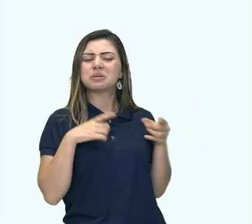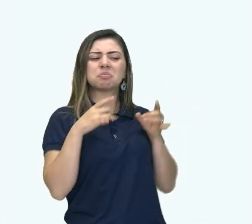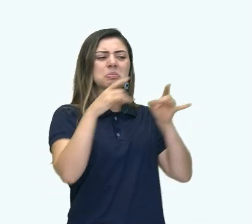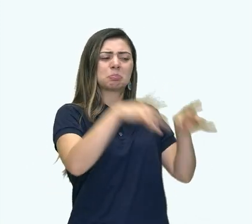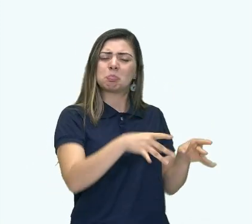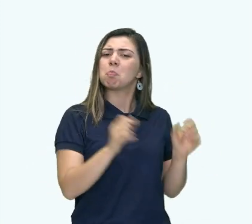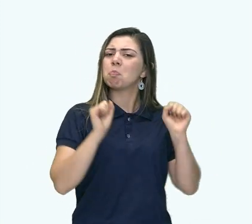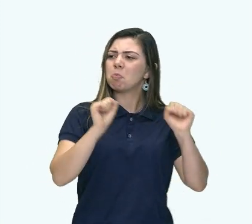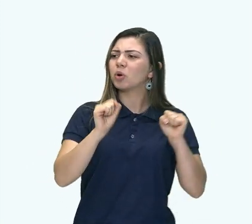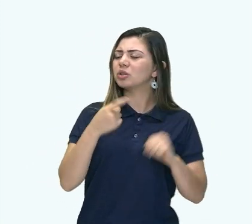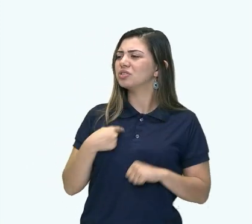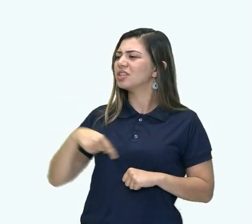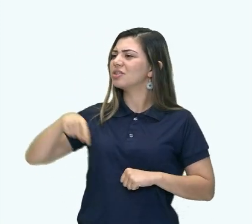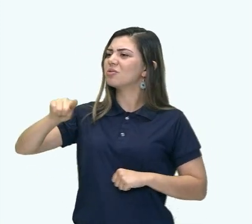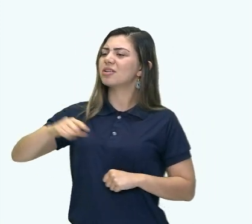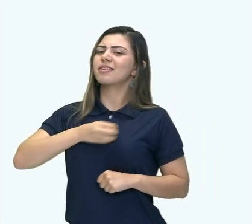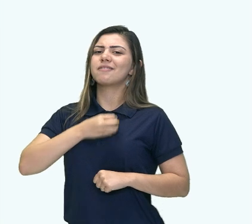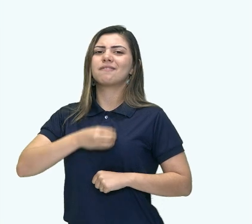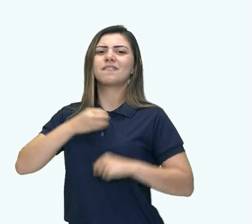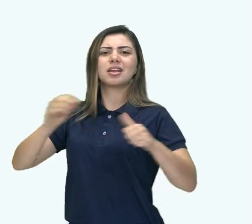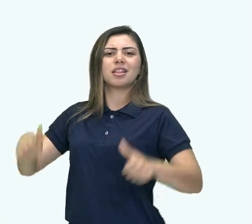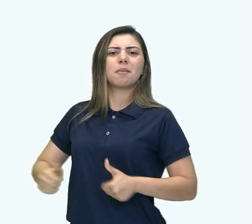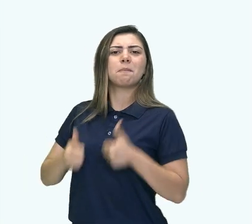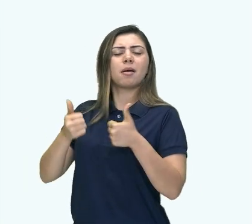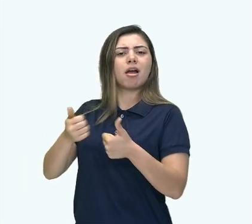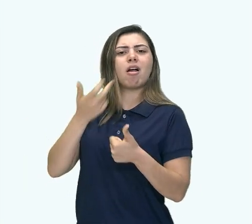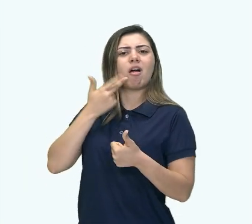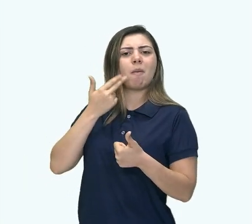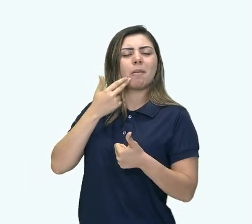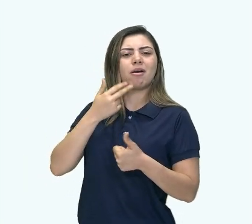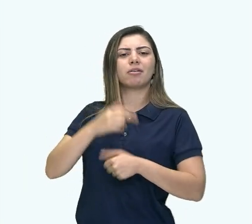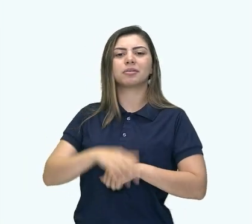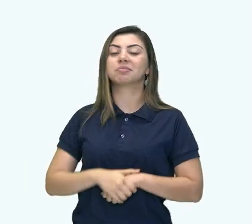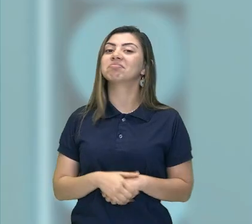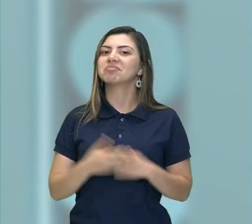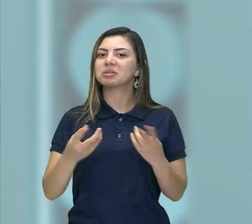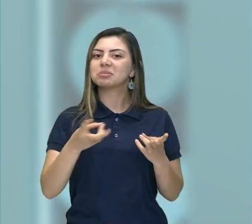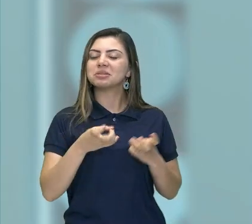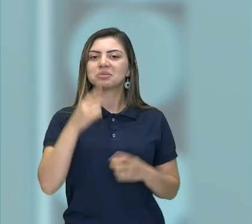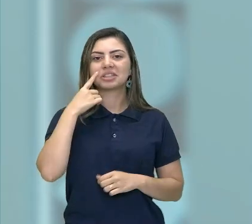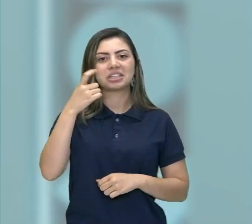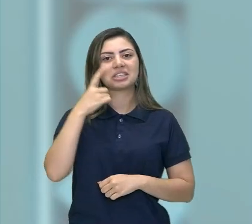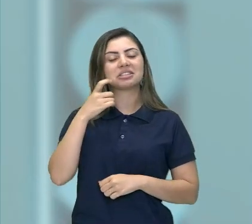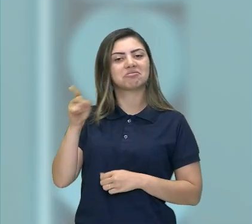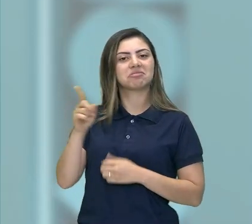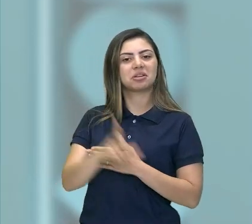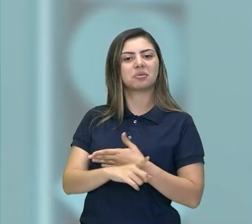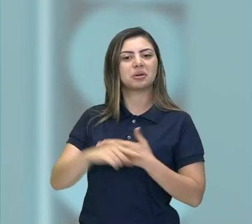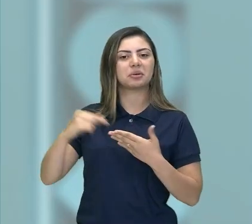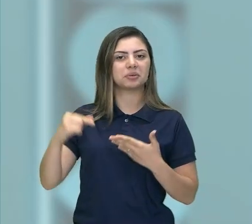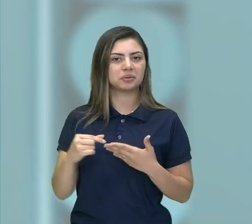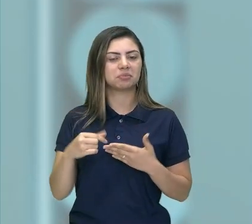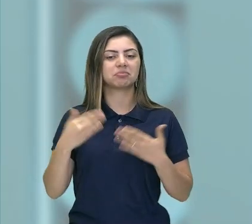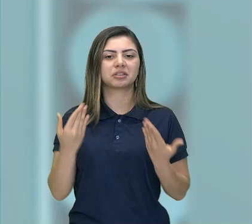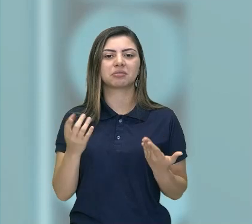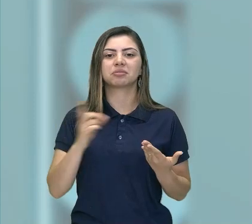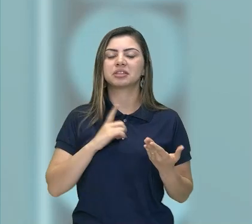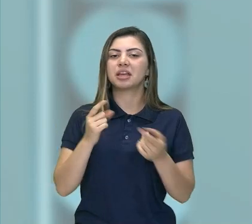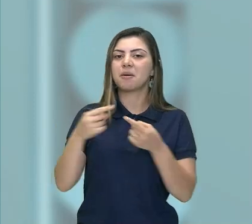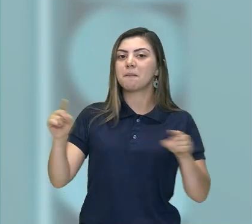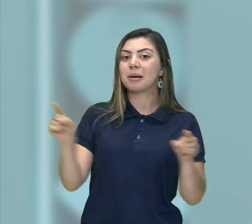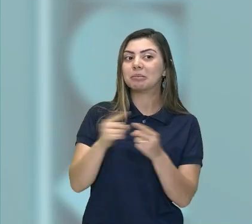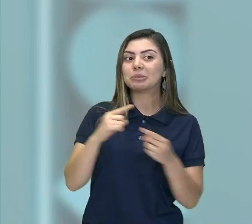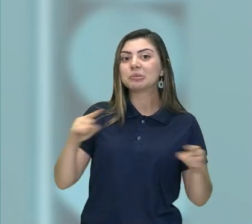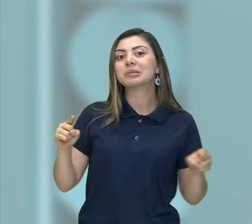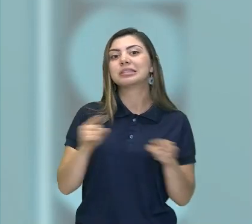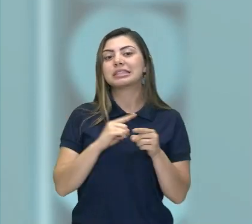costas e viver uma vida comum? Bastante interessante o nosso Caetano, né? A gente sabe que tem músicas muito